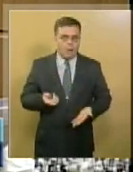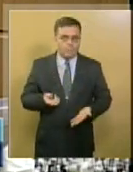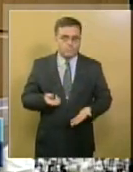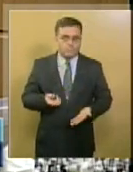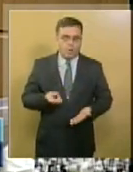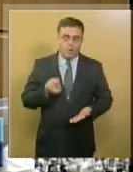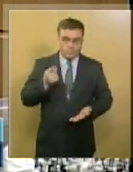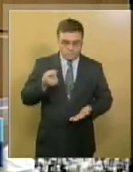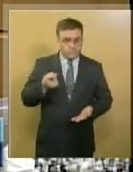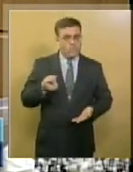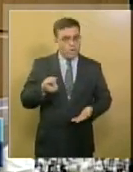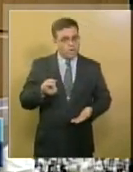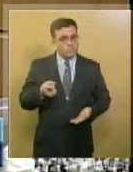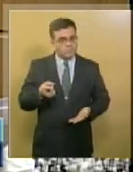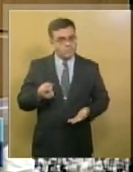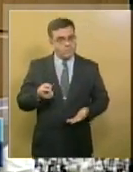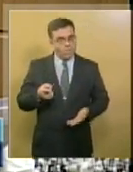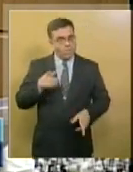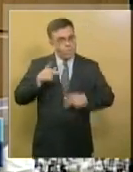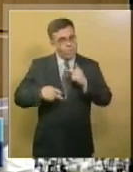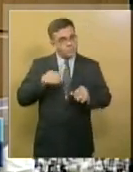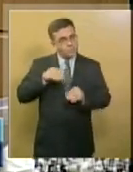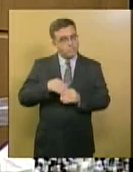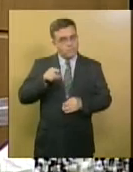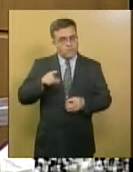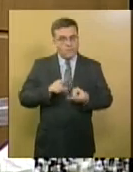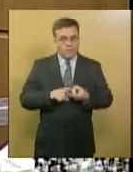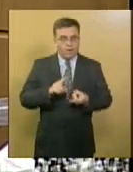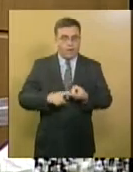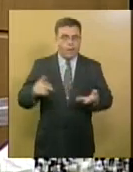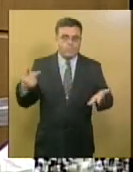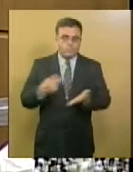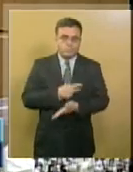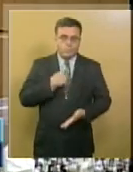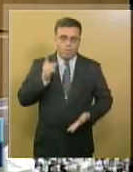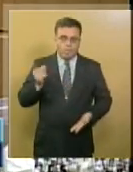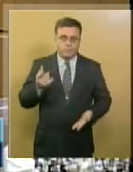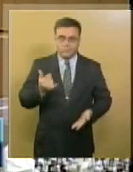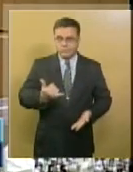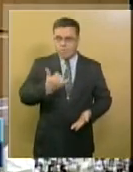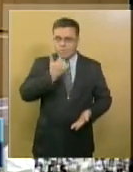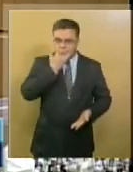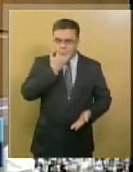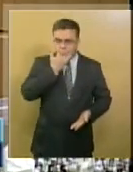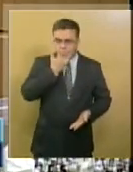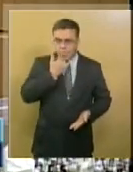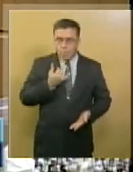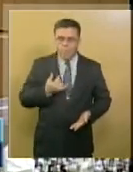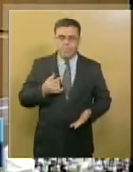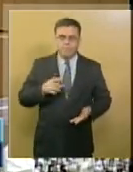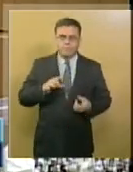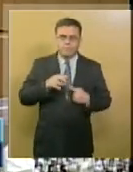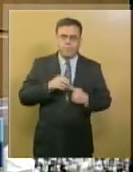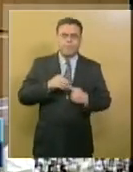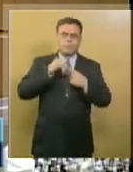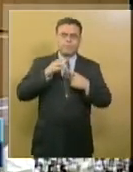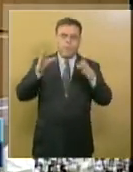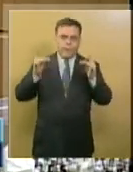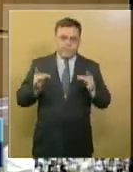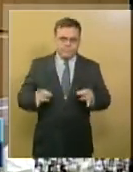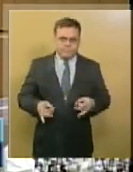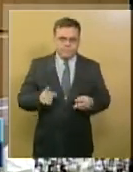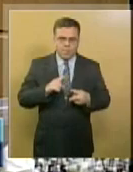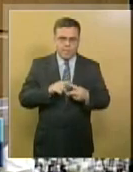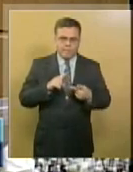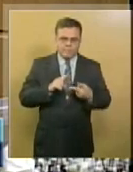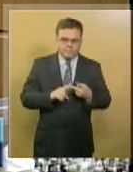seus votantes também estão sendo vítimas. Bem, senhores, eu gostaria de pedir permissão só para um último detalhe. Eu tenho 2 municípios, são